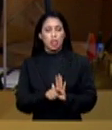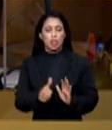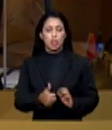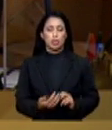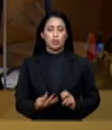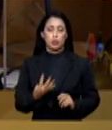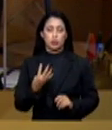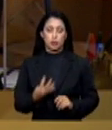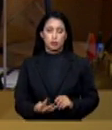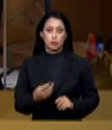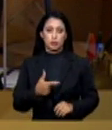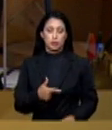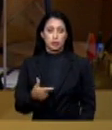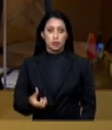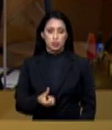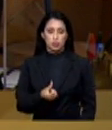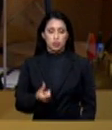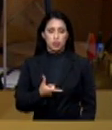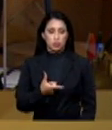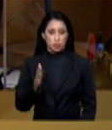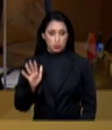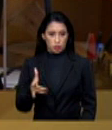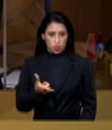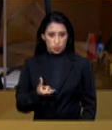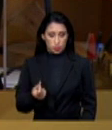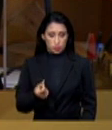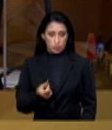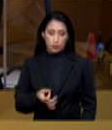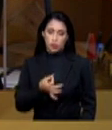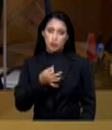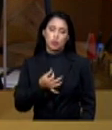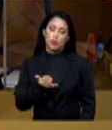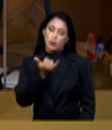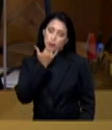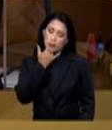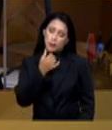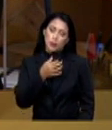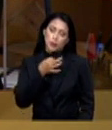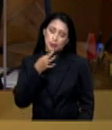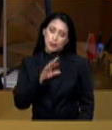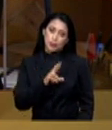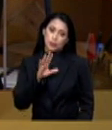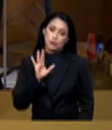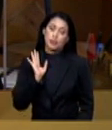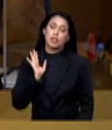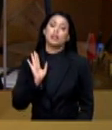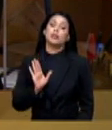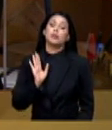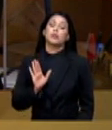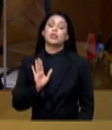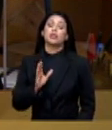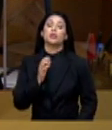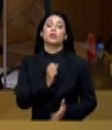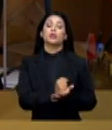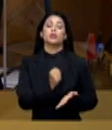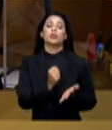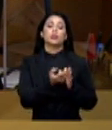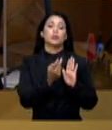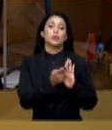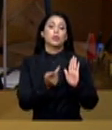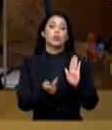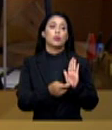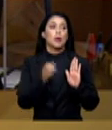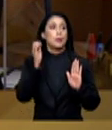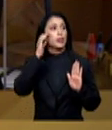pela lei 14026 2020 com agendas de estilo portanto consiste na Superação do contrato de programa